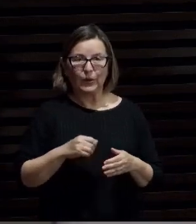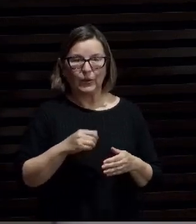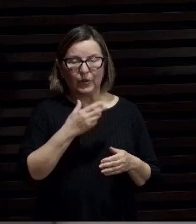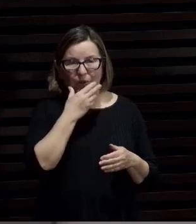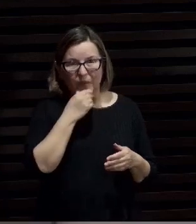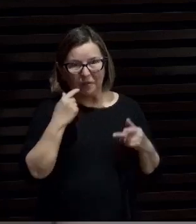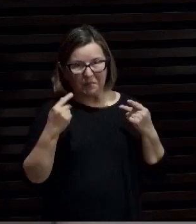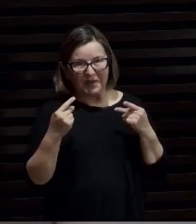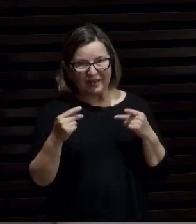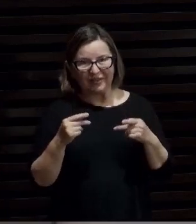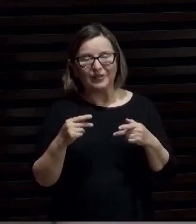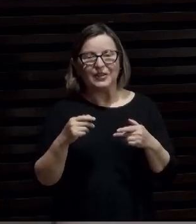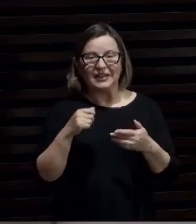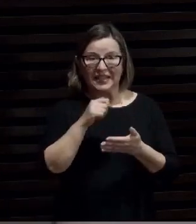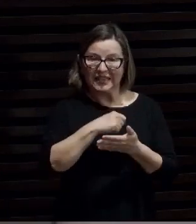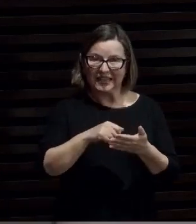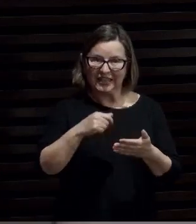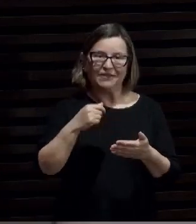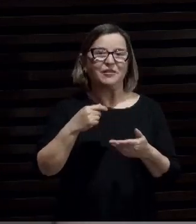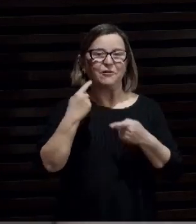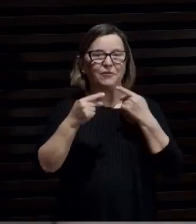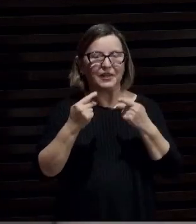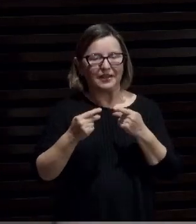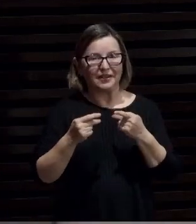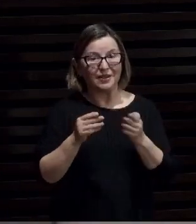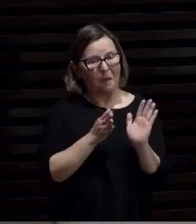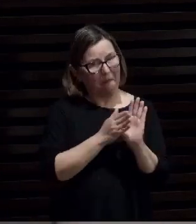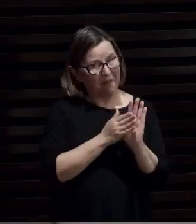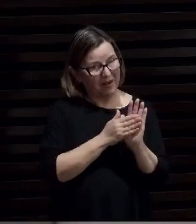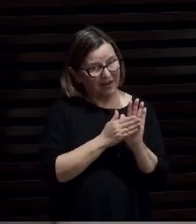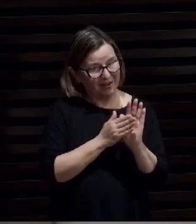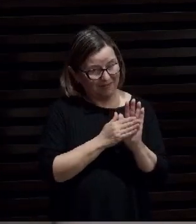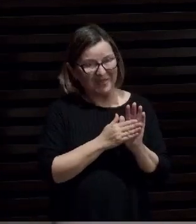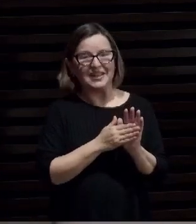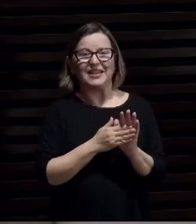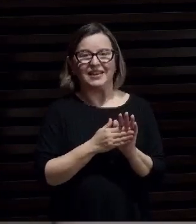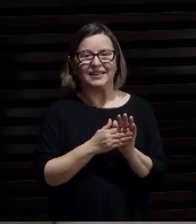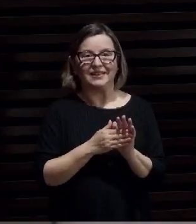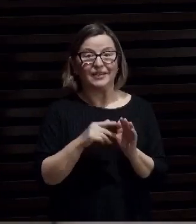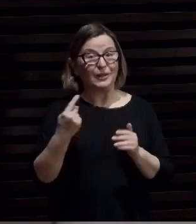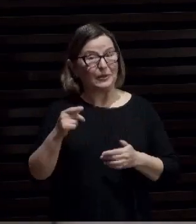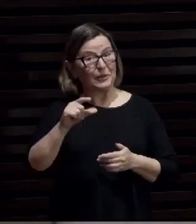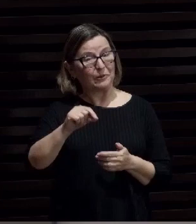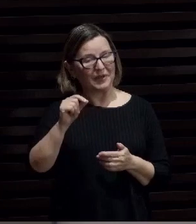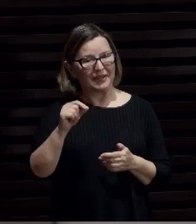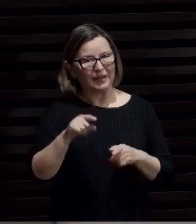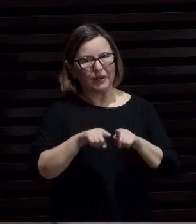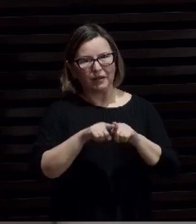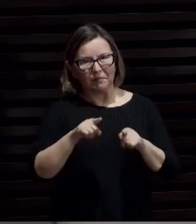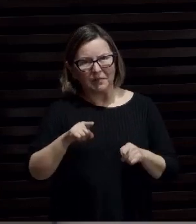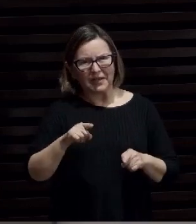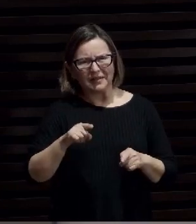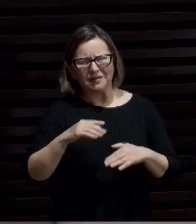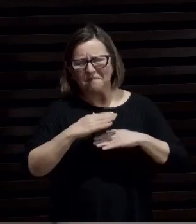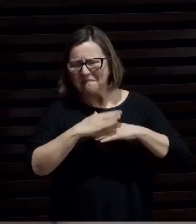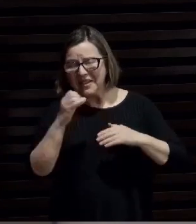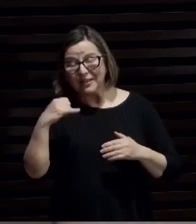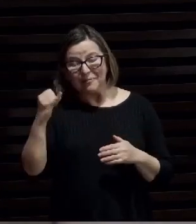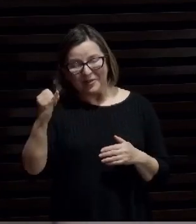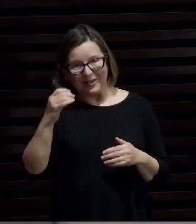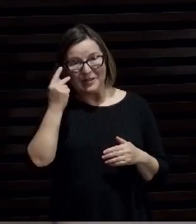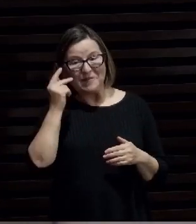Muito boa a sua descoberta, a humanidade agradece, você nos ajudou demais. Mas eu tenho algo que é mais importante para